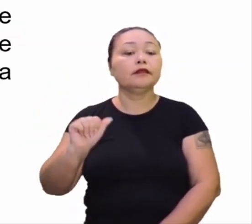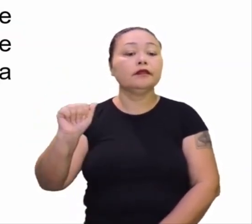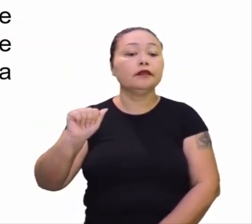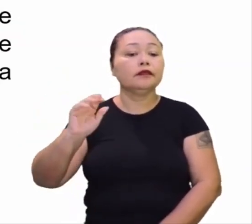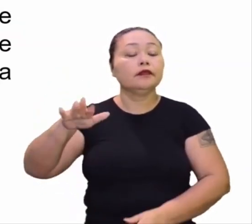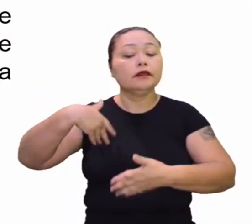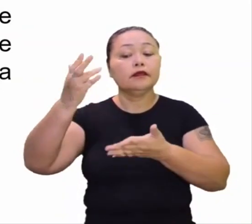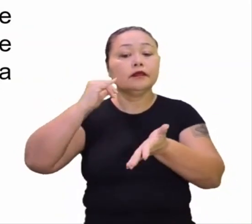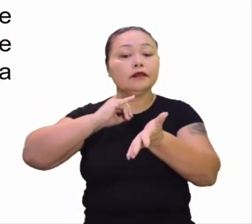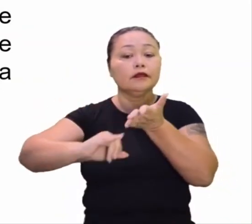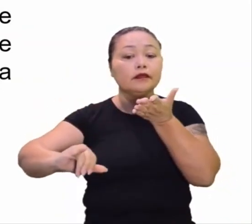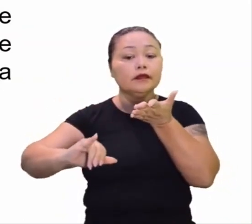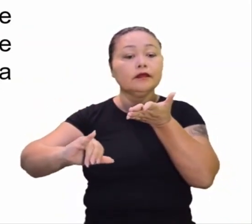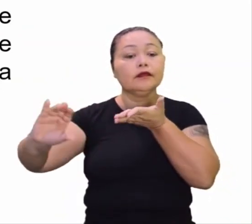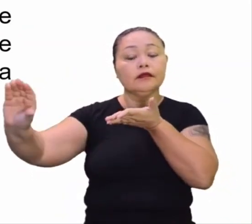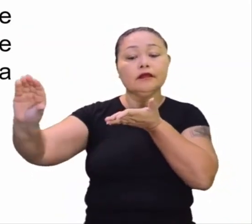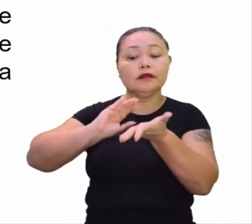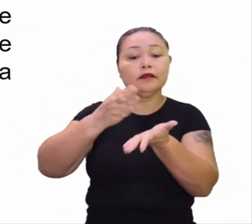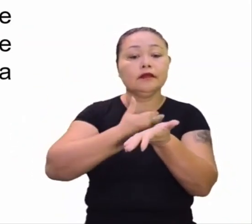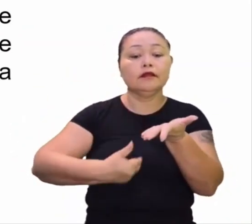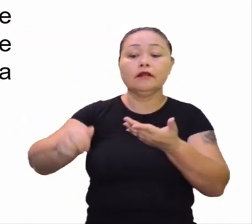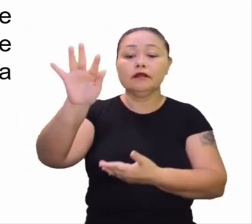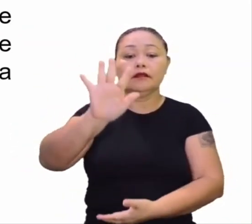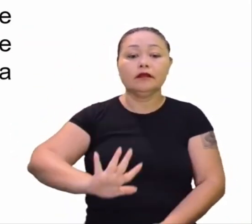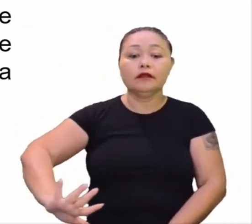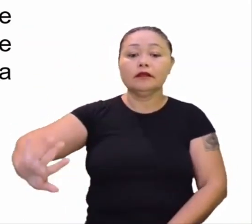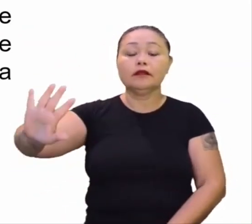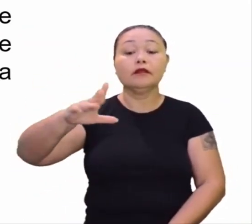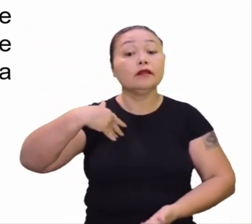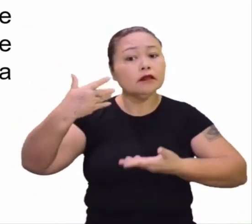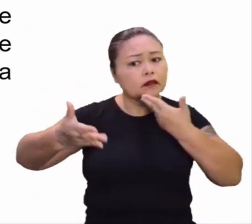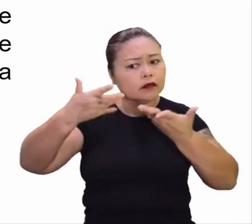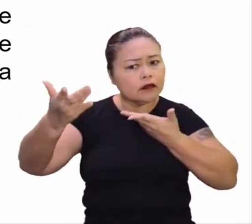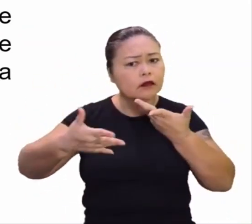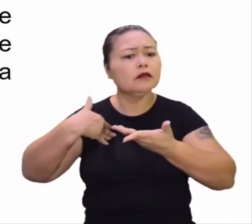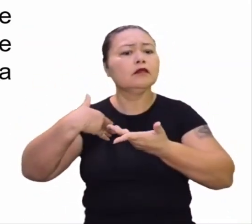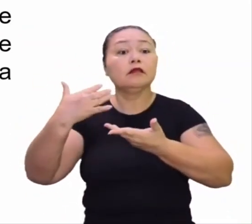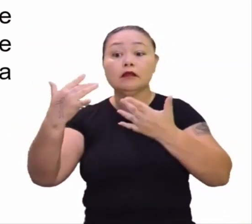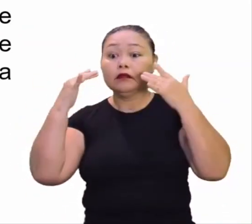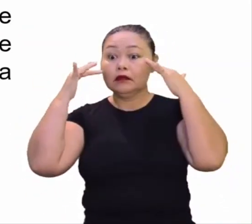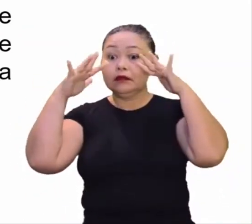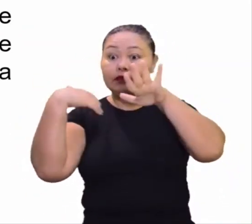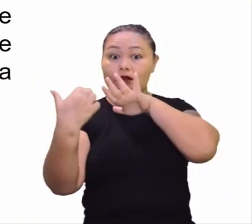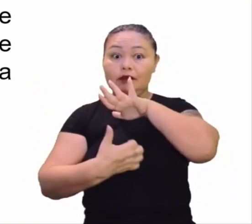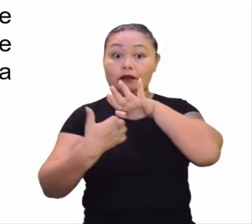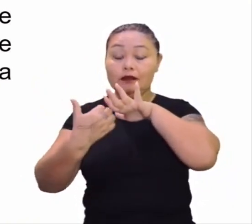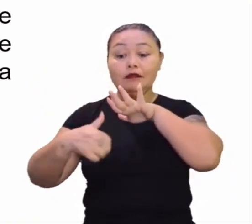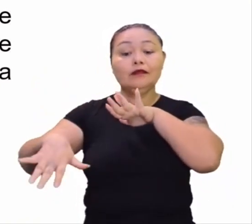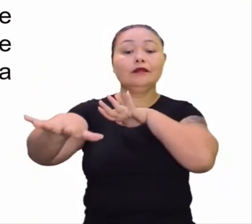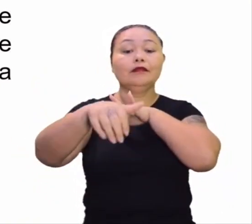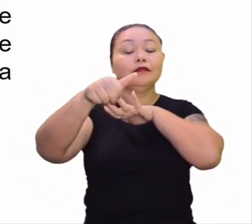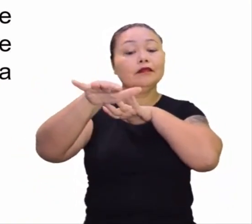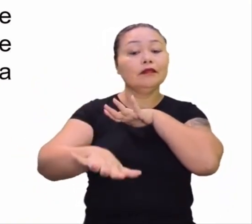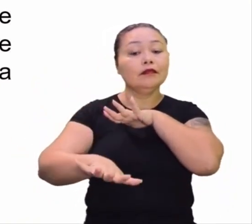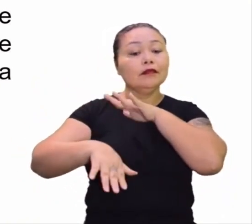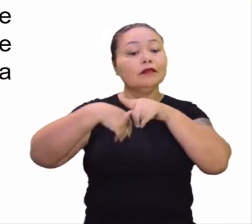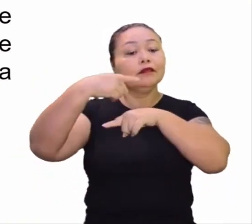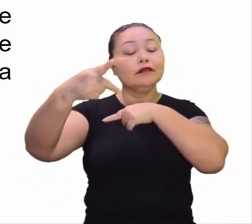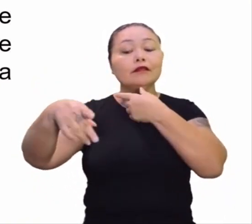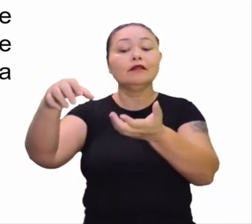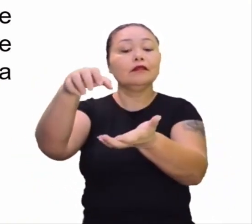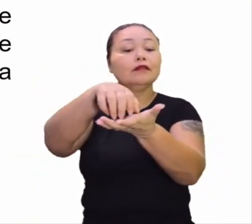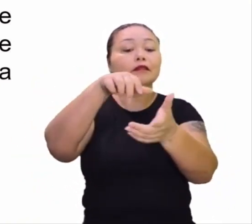A. Pelos incentivos fiscais e investimentos do governo federal que estimularam a atração de indústrias para a região,